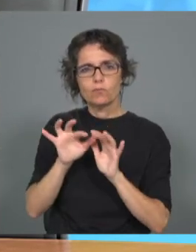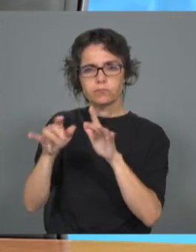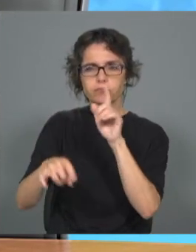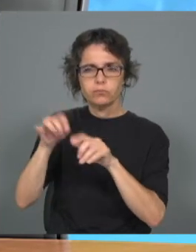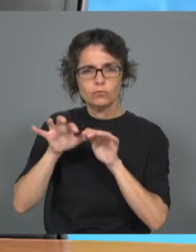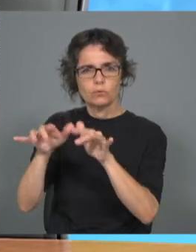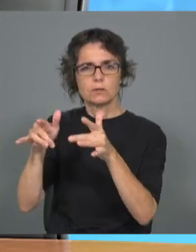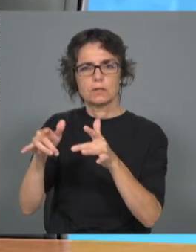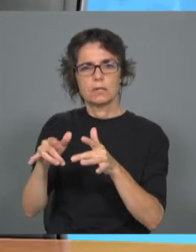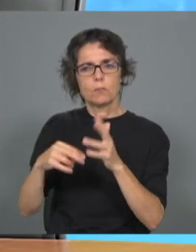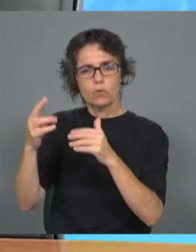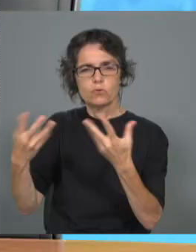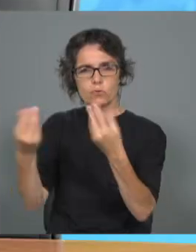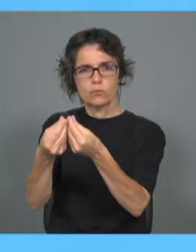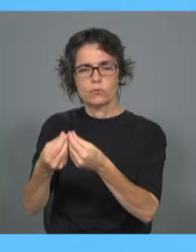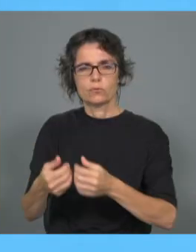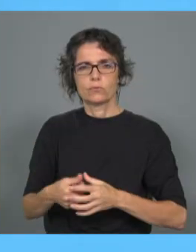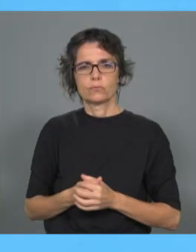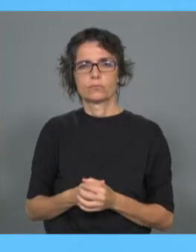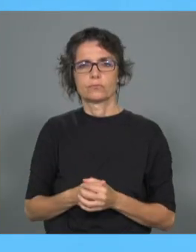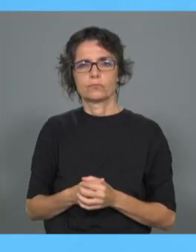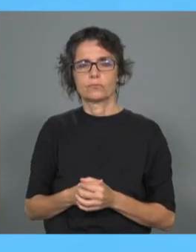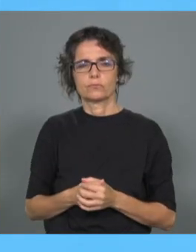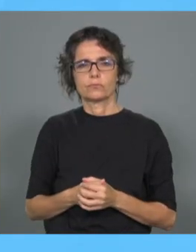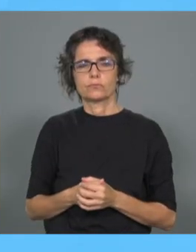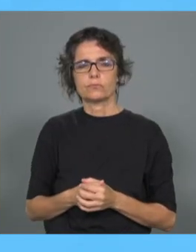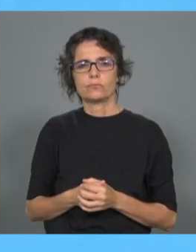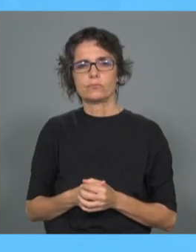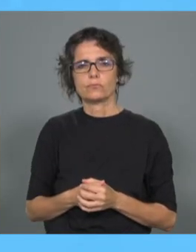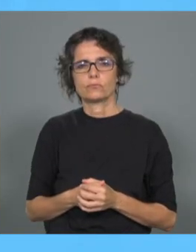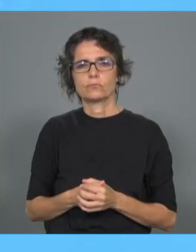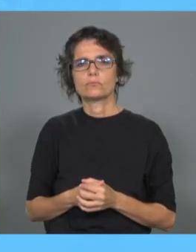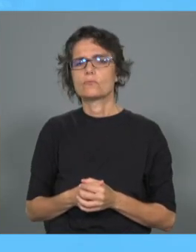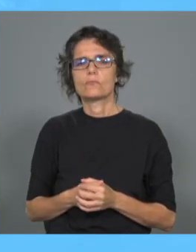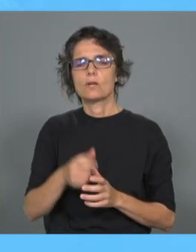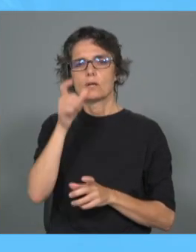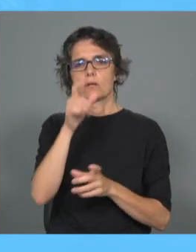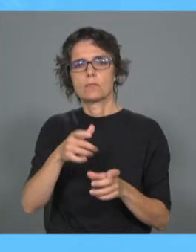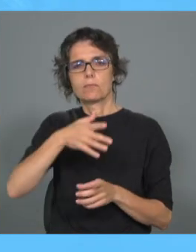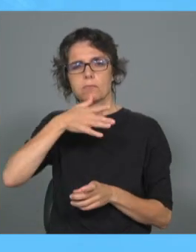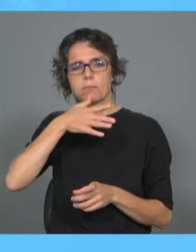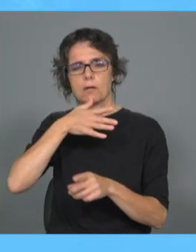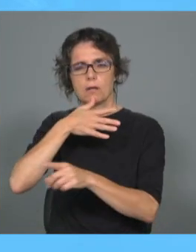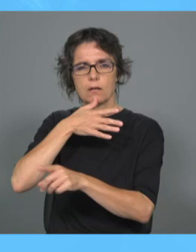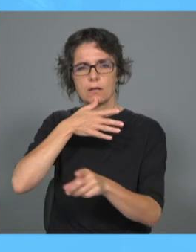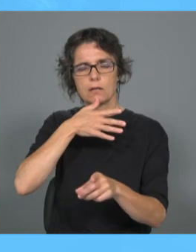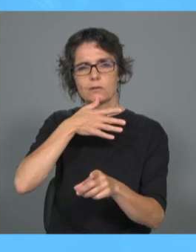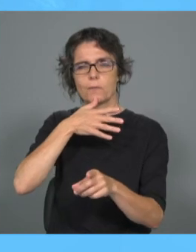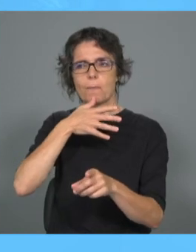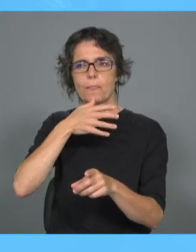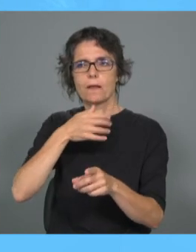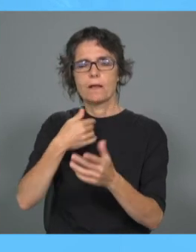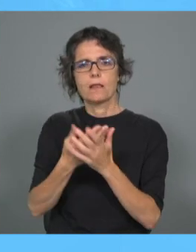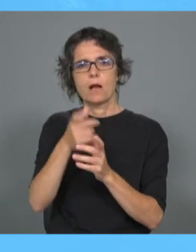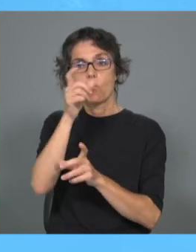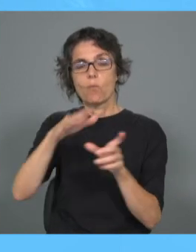comprometida e corajosa. E os profetas, de alguma forma, transmitem ao povo aquilo que Deus